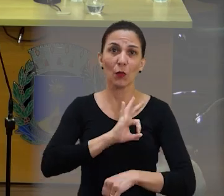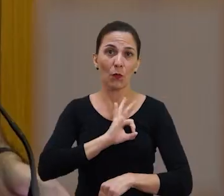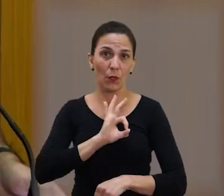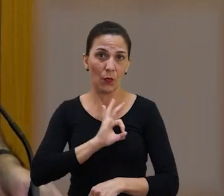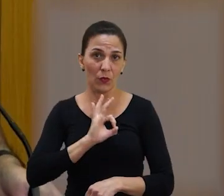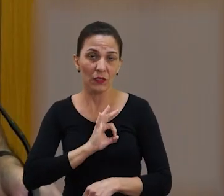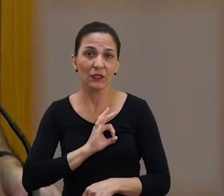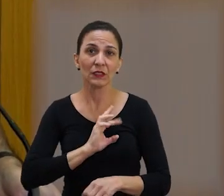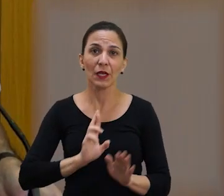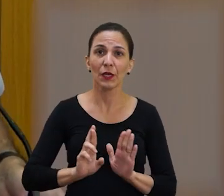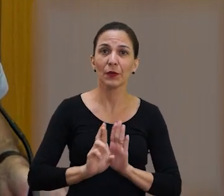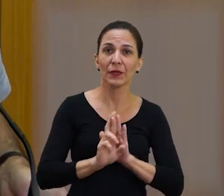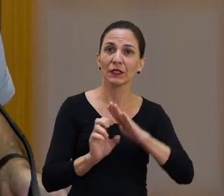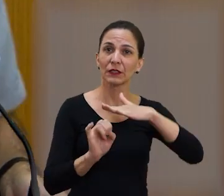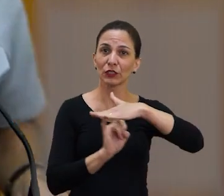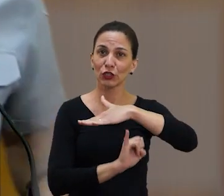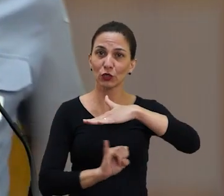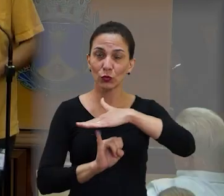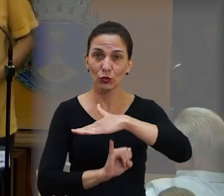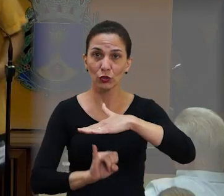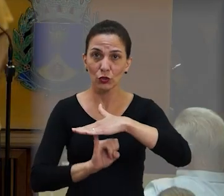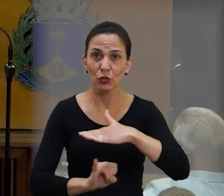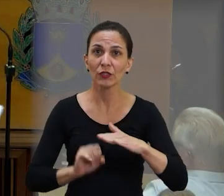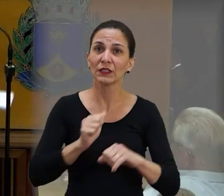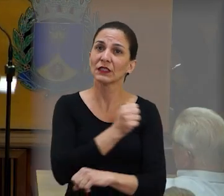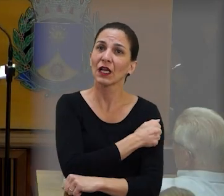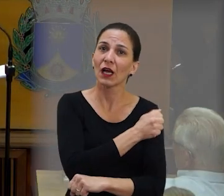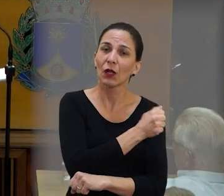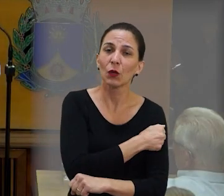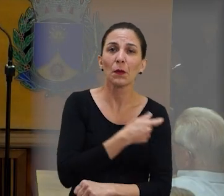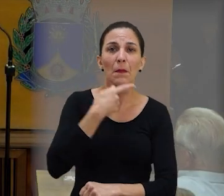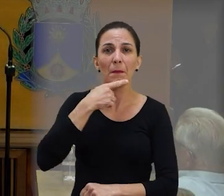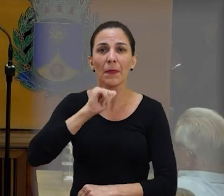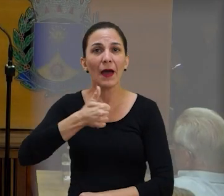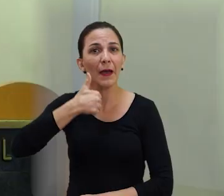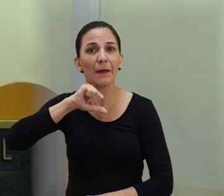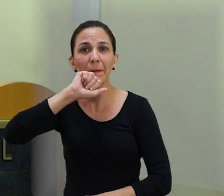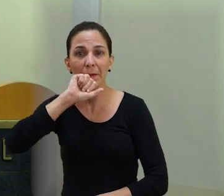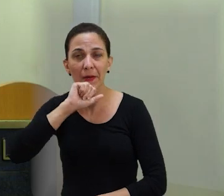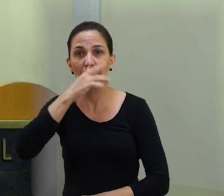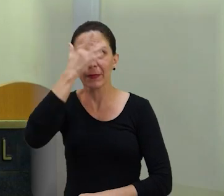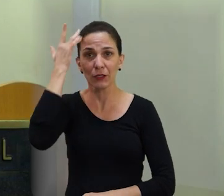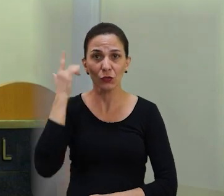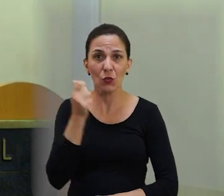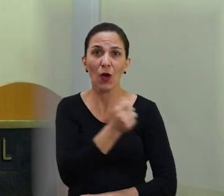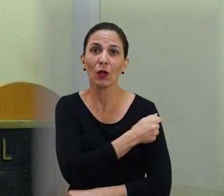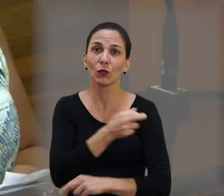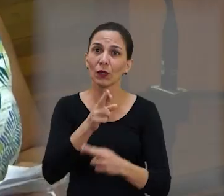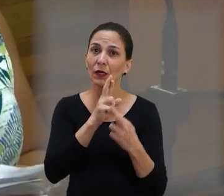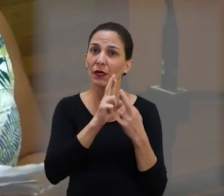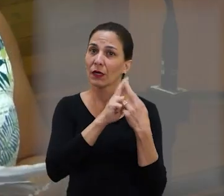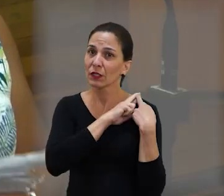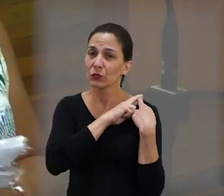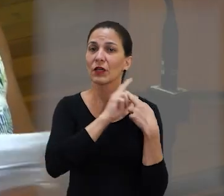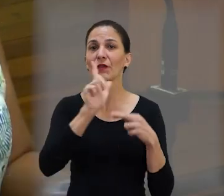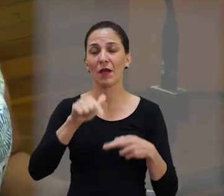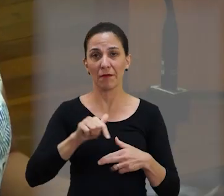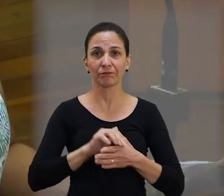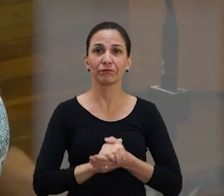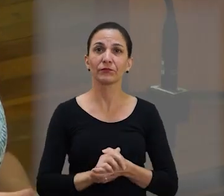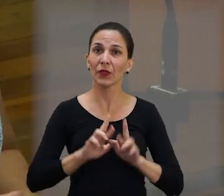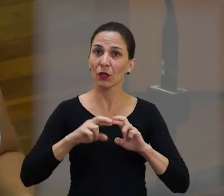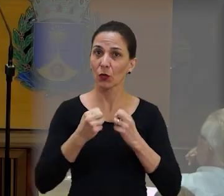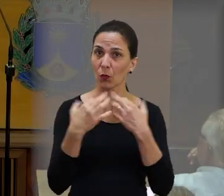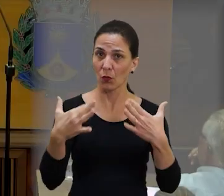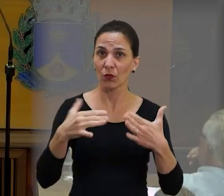vereadores profissionais de segurança pública representantes de instituições estudantes pais mães e responsáveis por